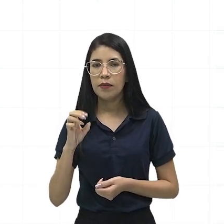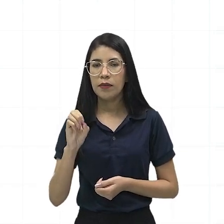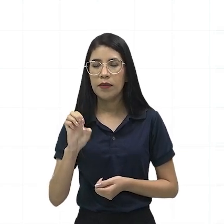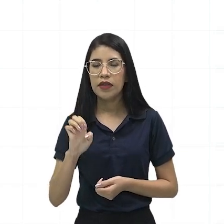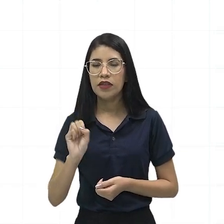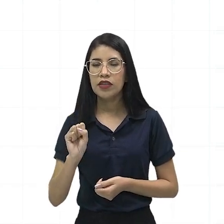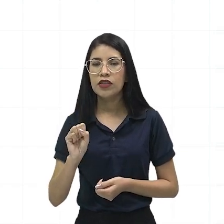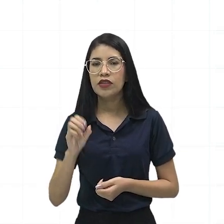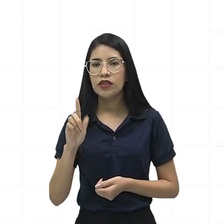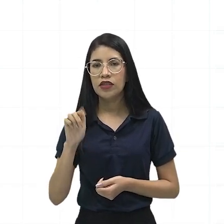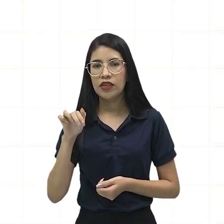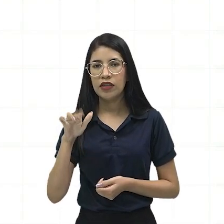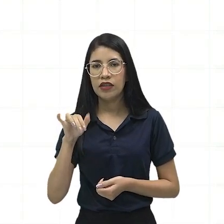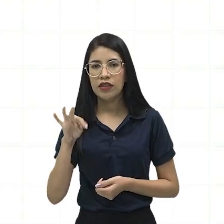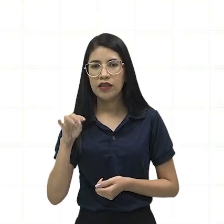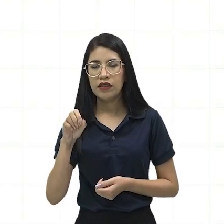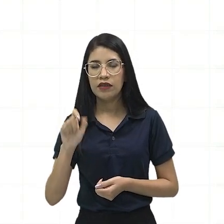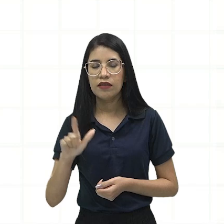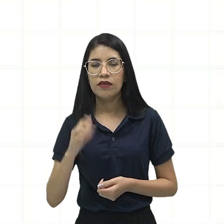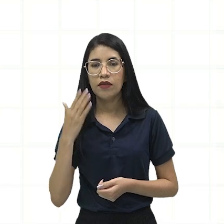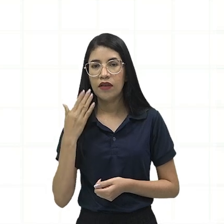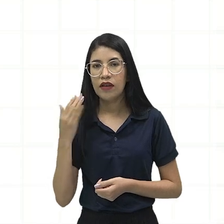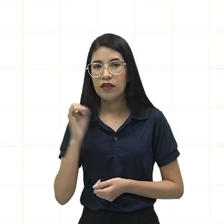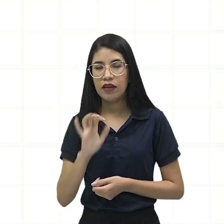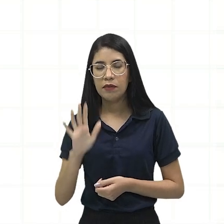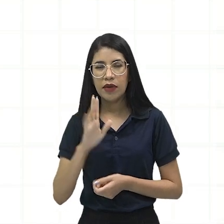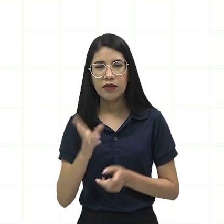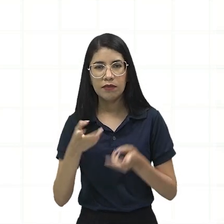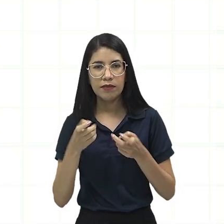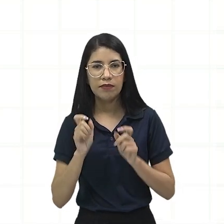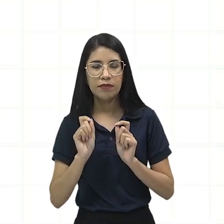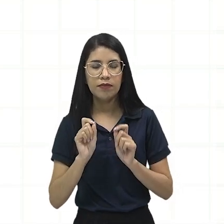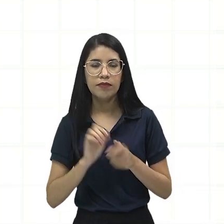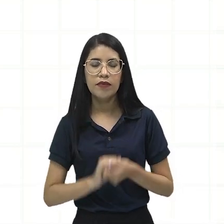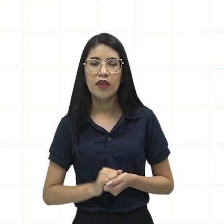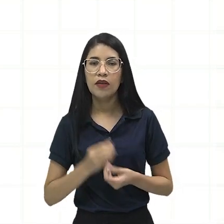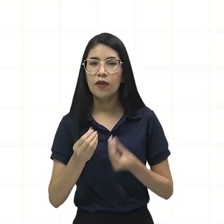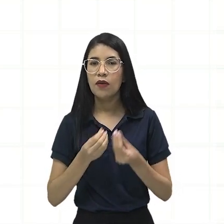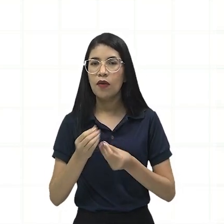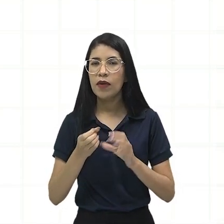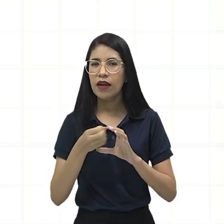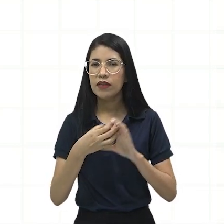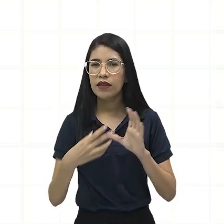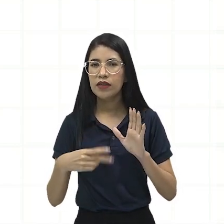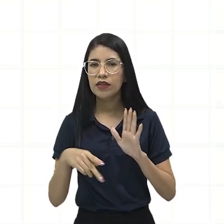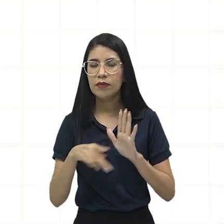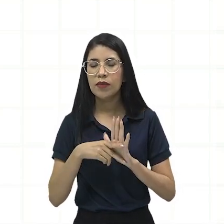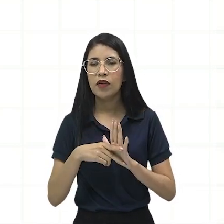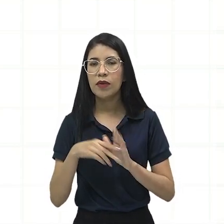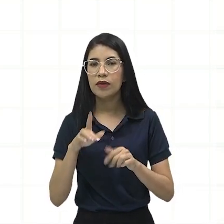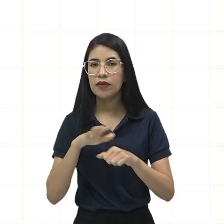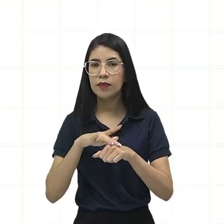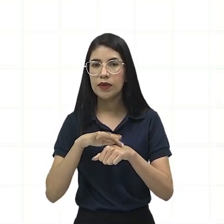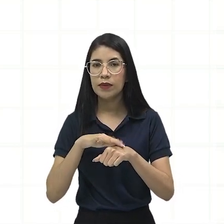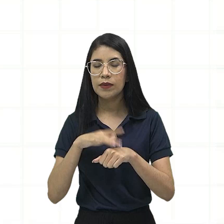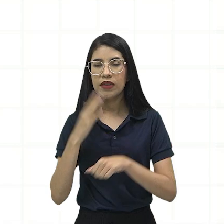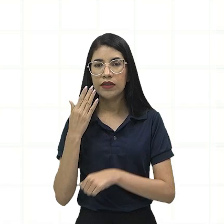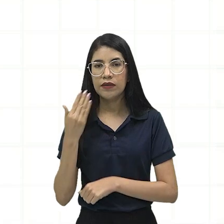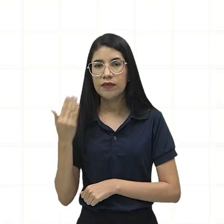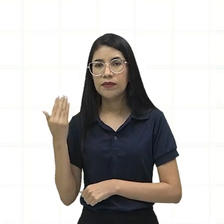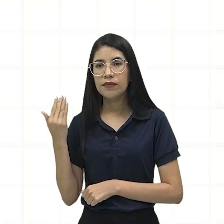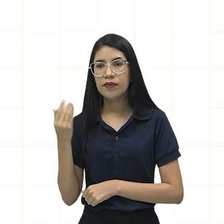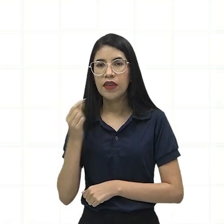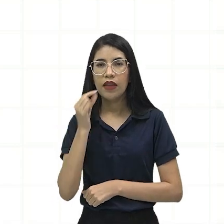né, didaticamente mostrada aí, nós temos o aspecto da infecção causada pela boca,